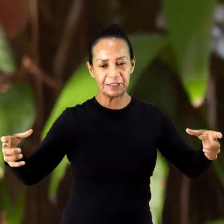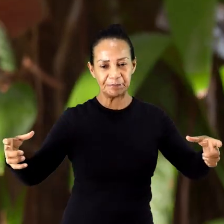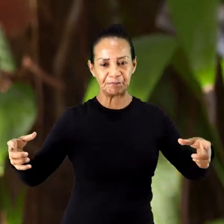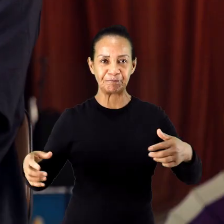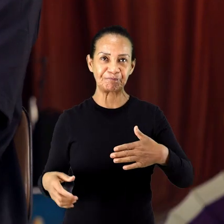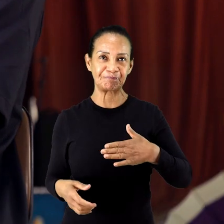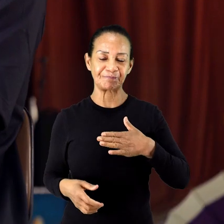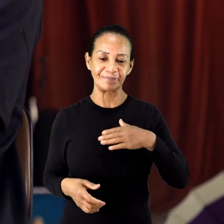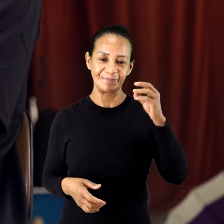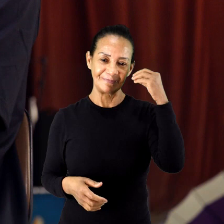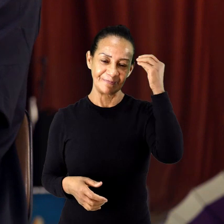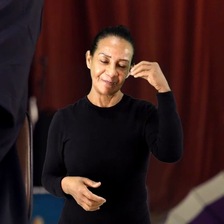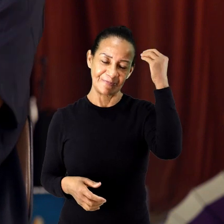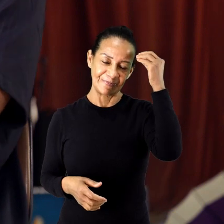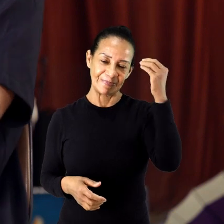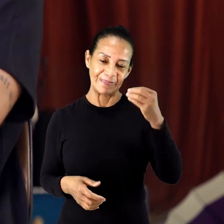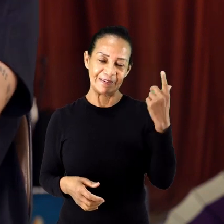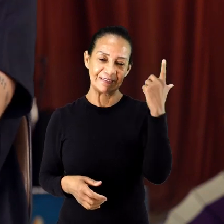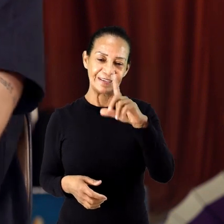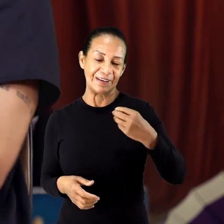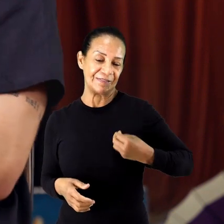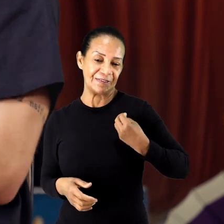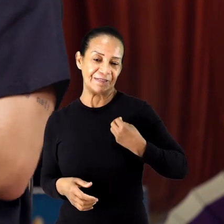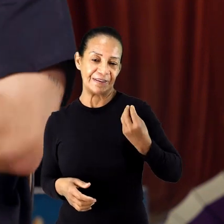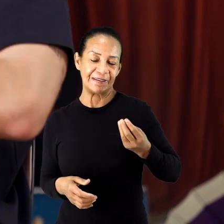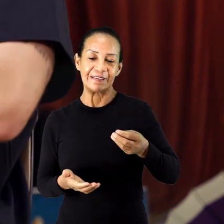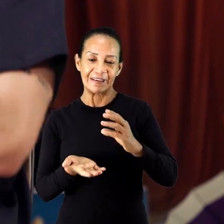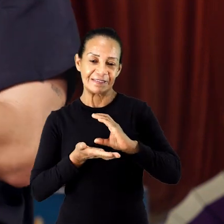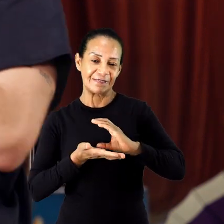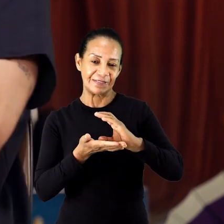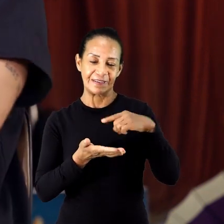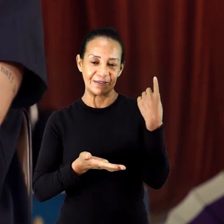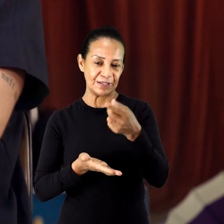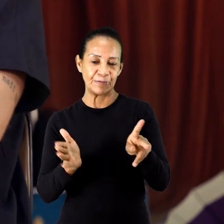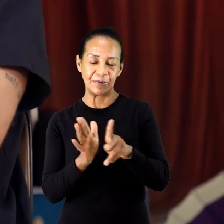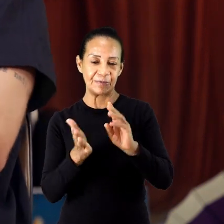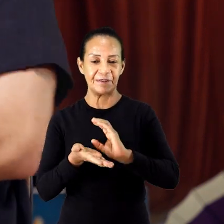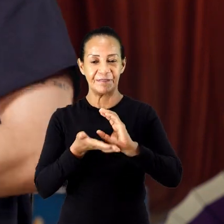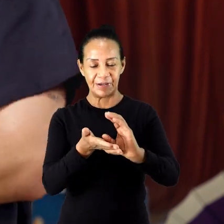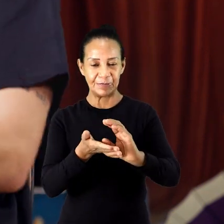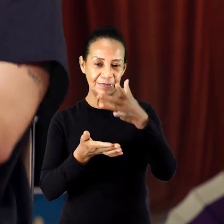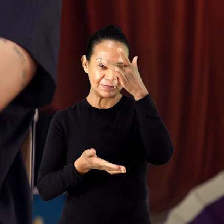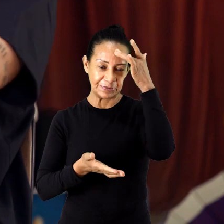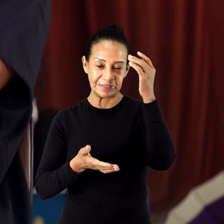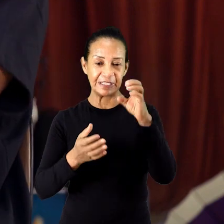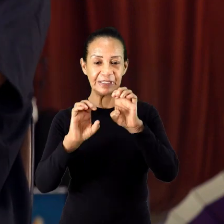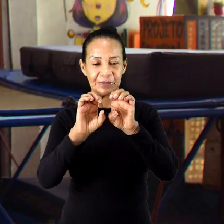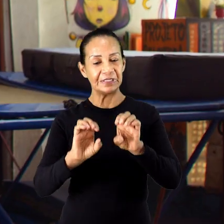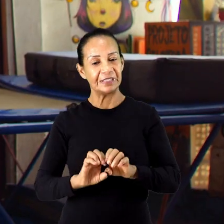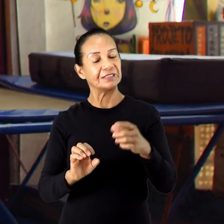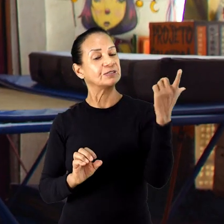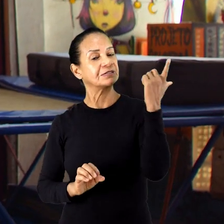expandir mesmo, né? Meu sonho é a gente conseguir viver disso, o Paulo Bar ser uma referência nacional, as pessoas estarem